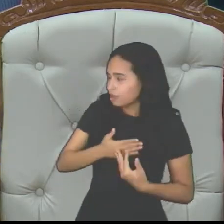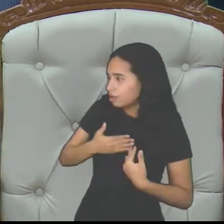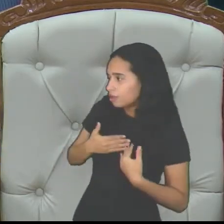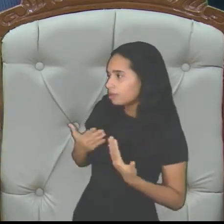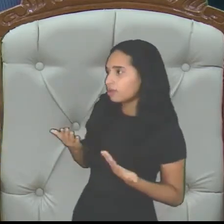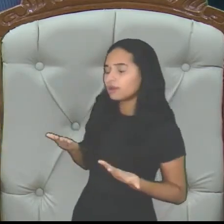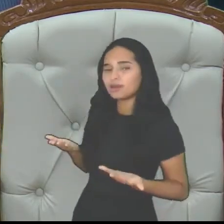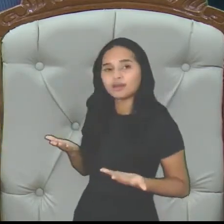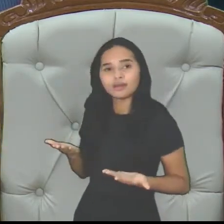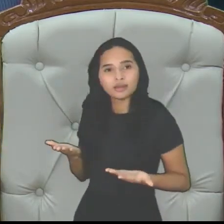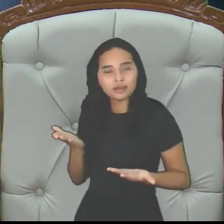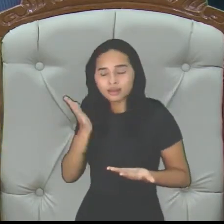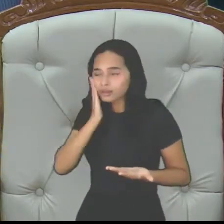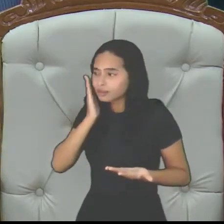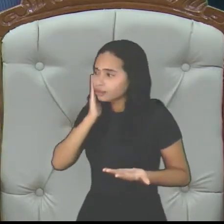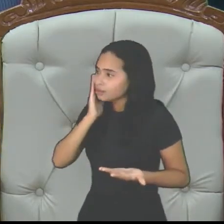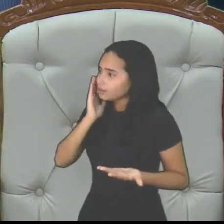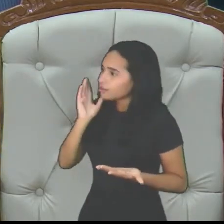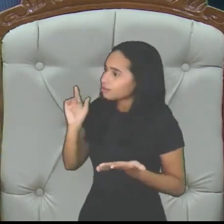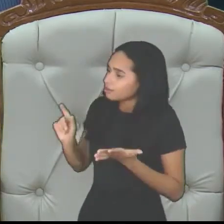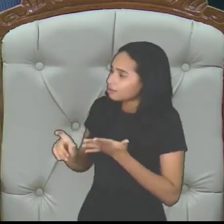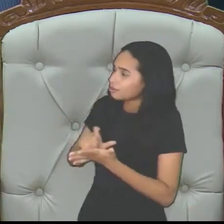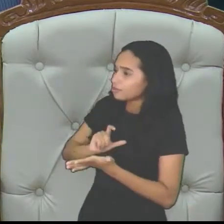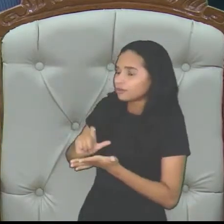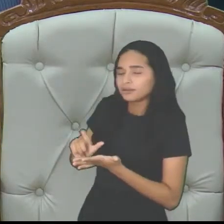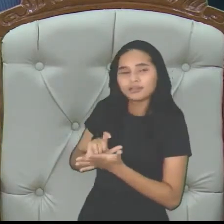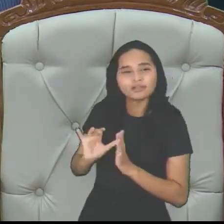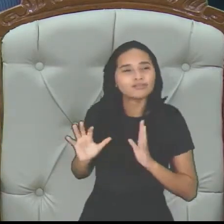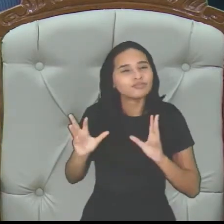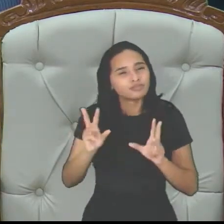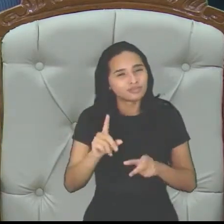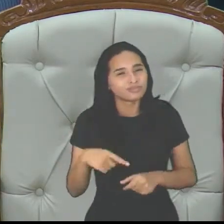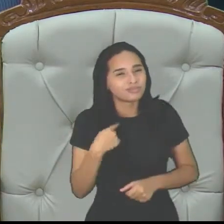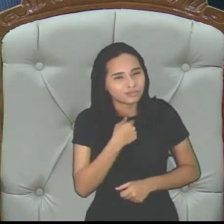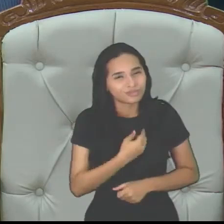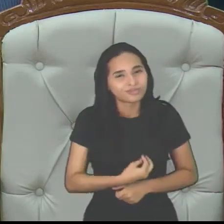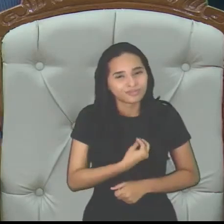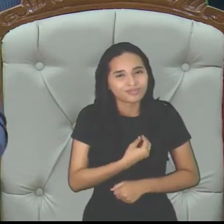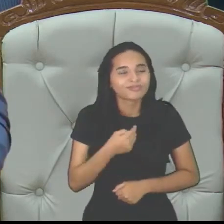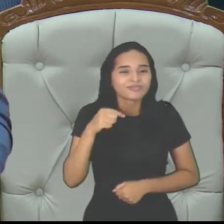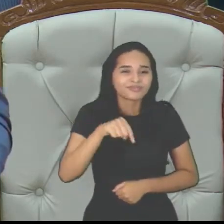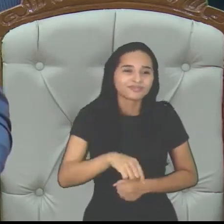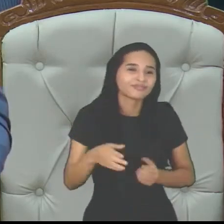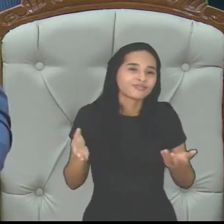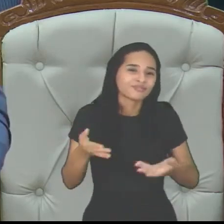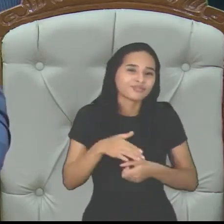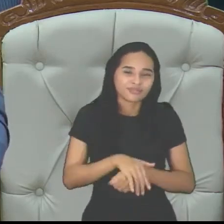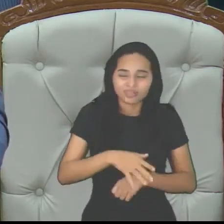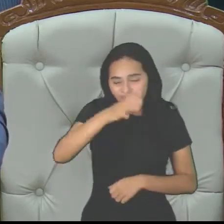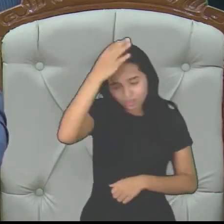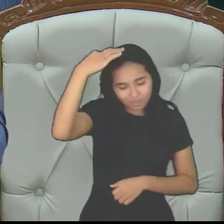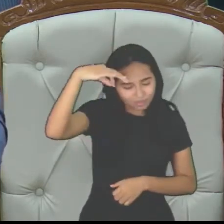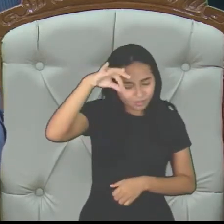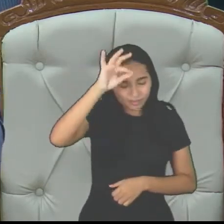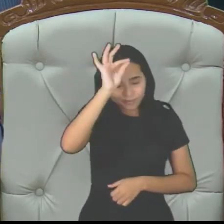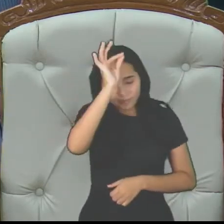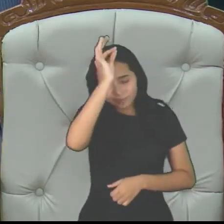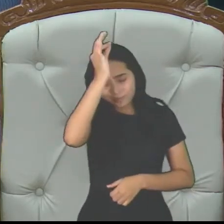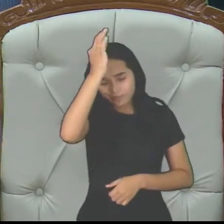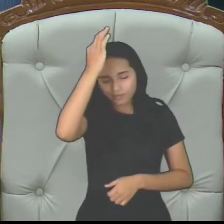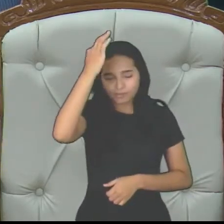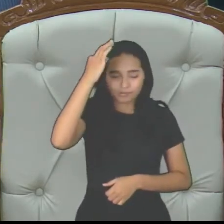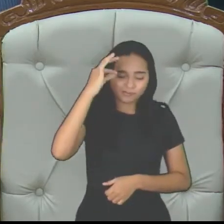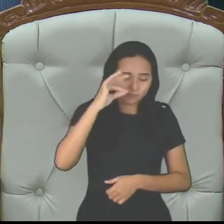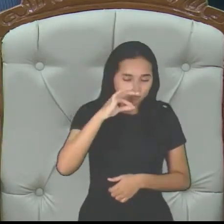entender a mensagem do Senhor. Todos nós que estamos aqui nesta noite, o Espírito Santo